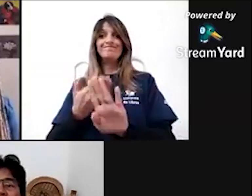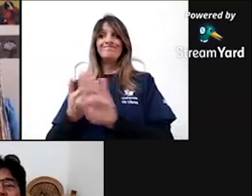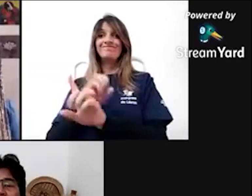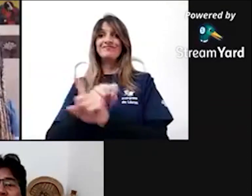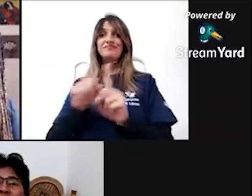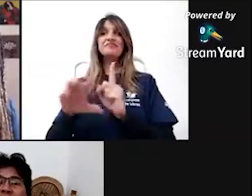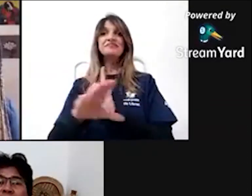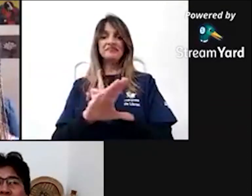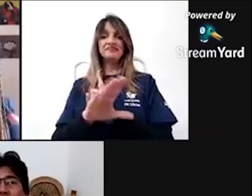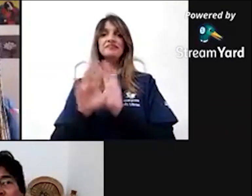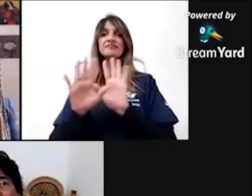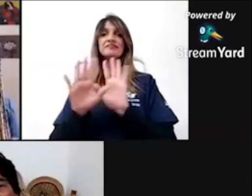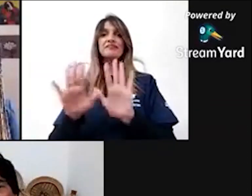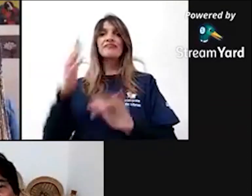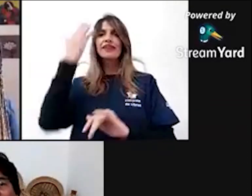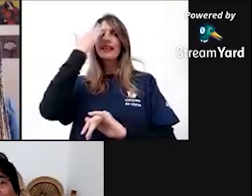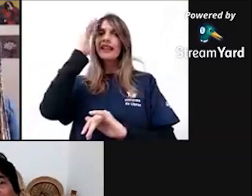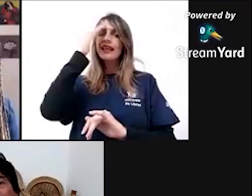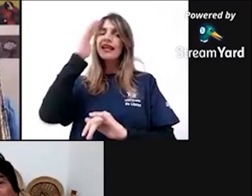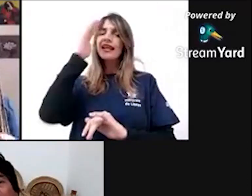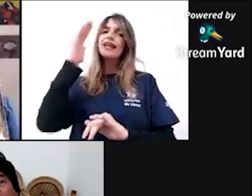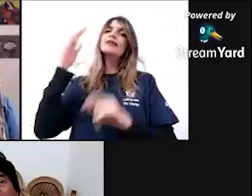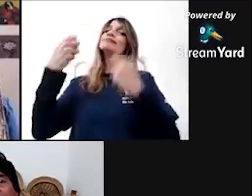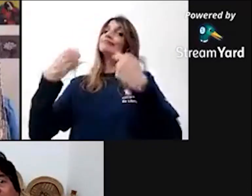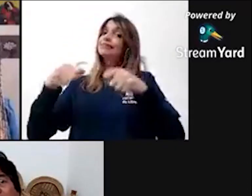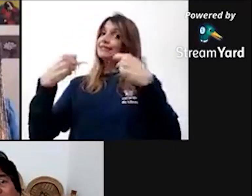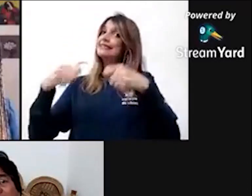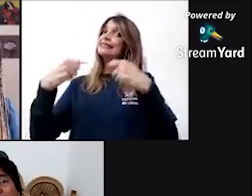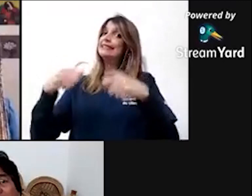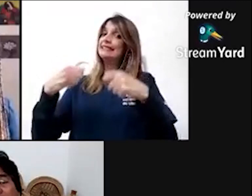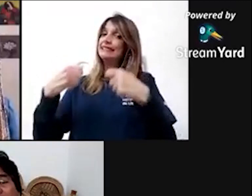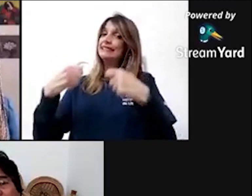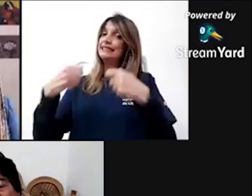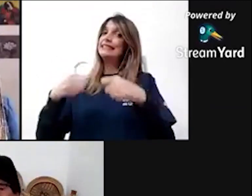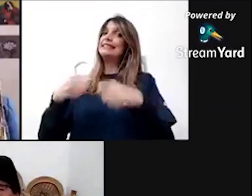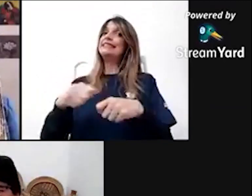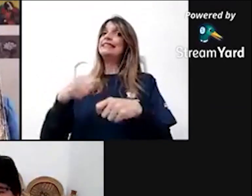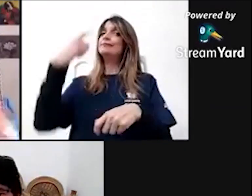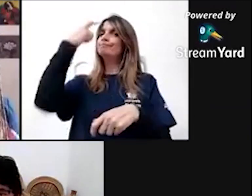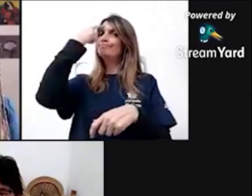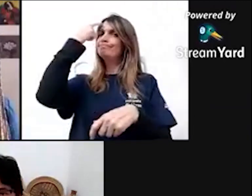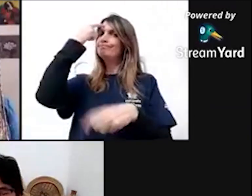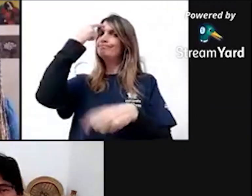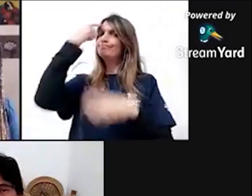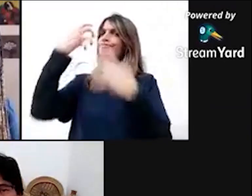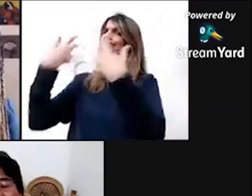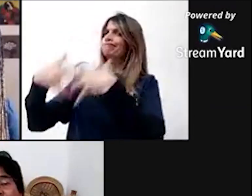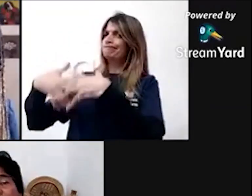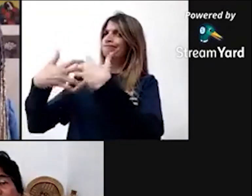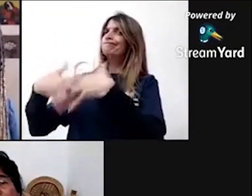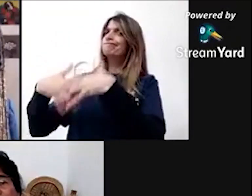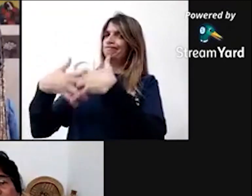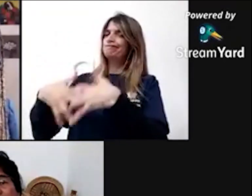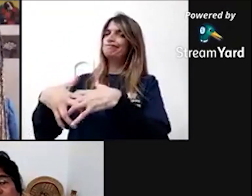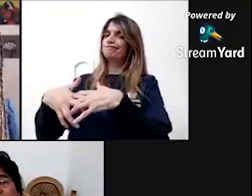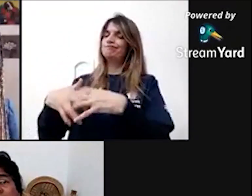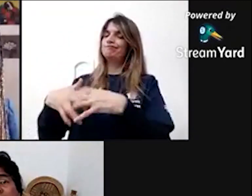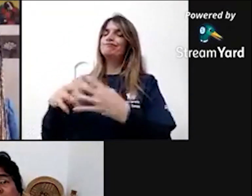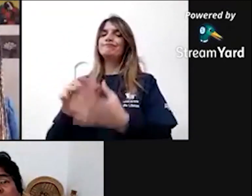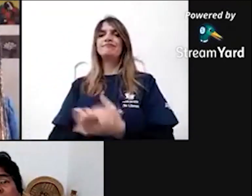mas compreendemos a necessidade da reflexão sempre.